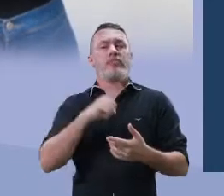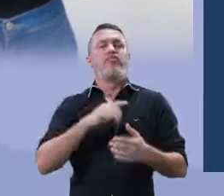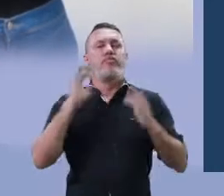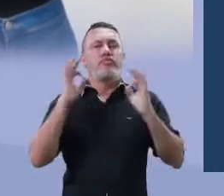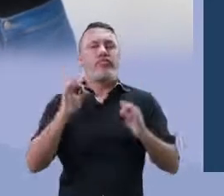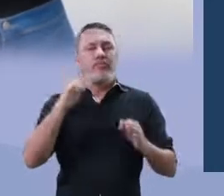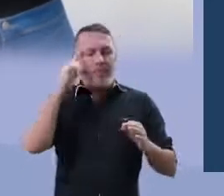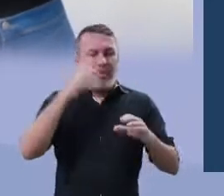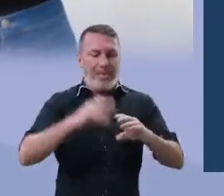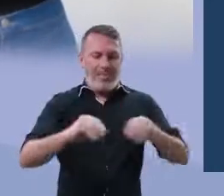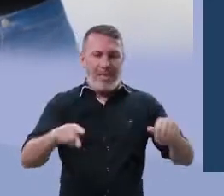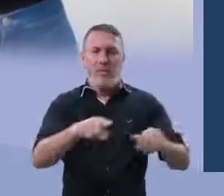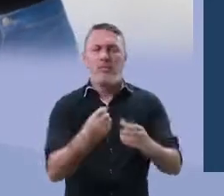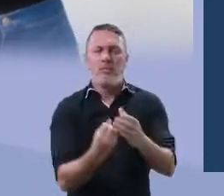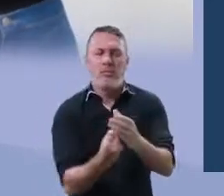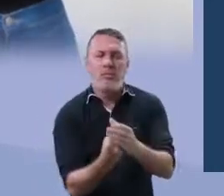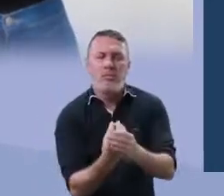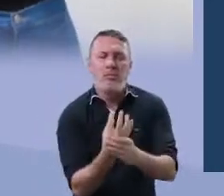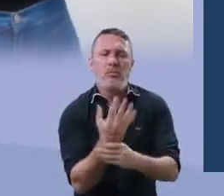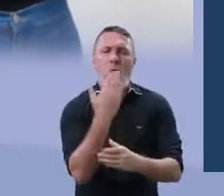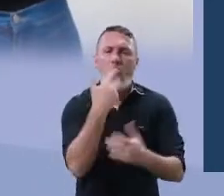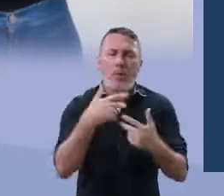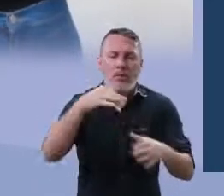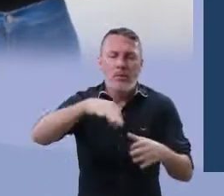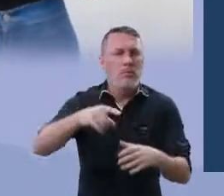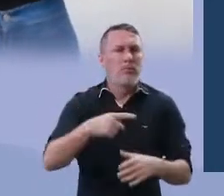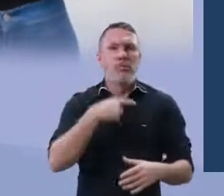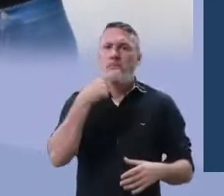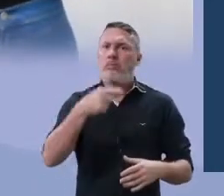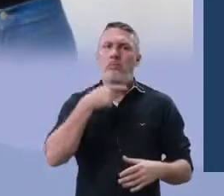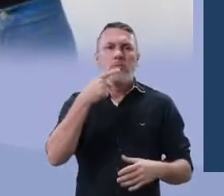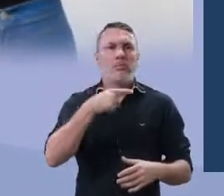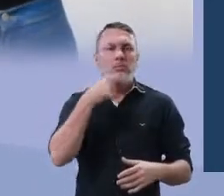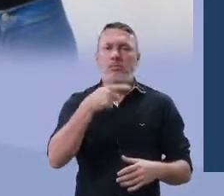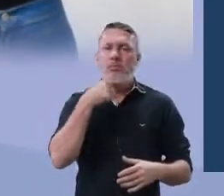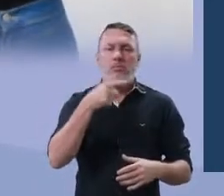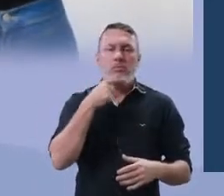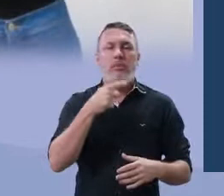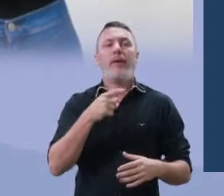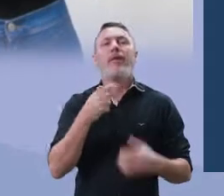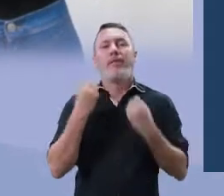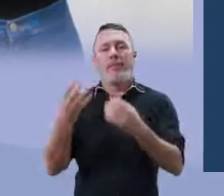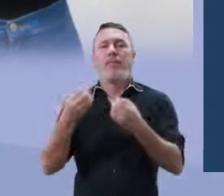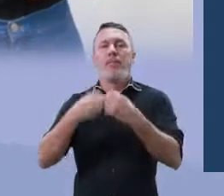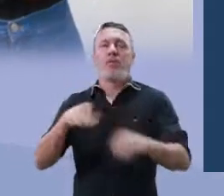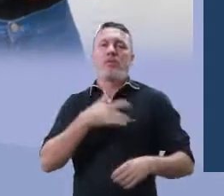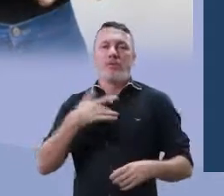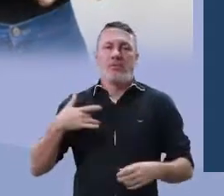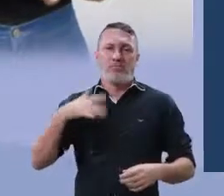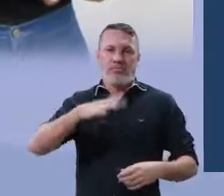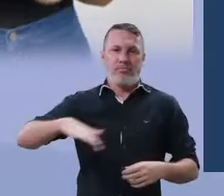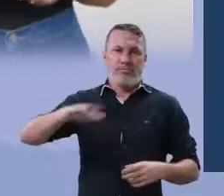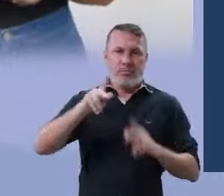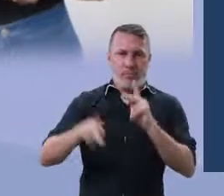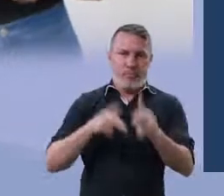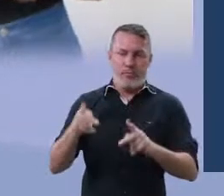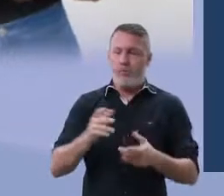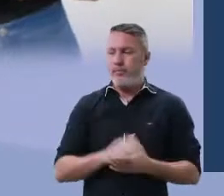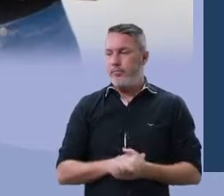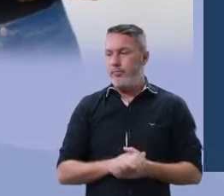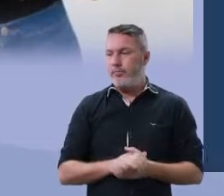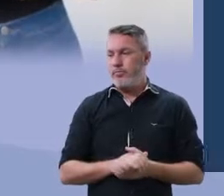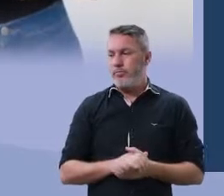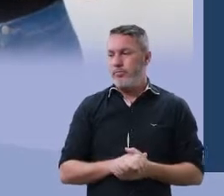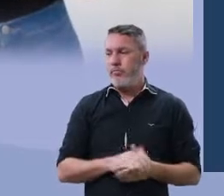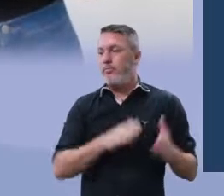em deterioração ao ponto de tornar essa terra inútil ou gerar um risco à saúde de determinada população. Detritos